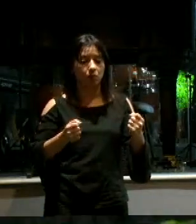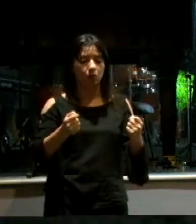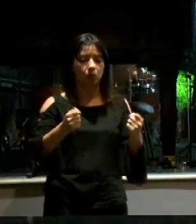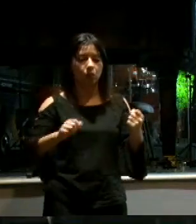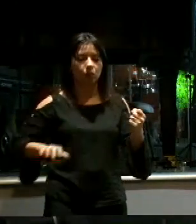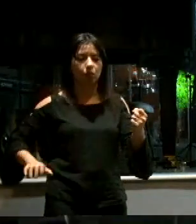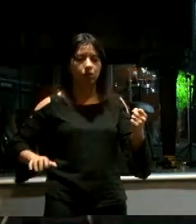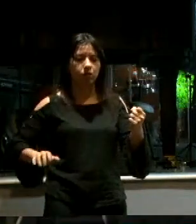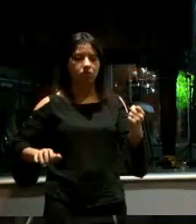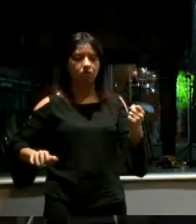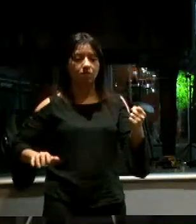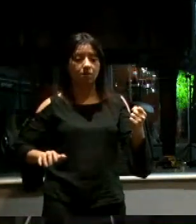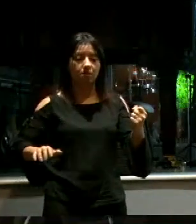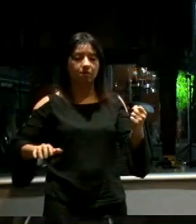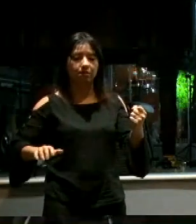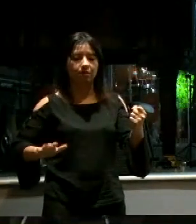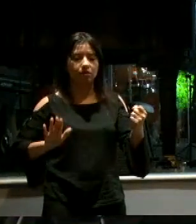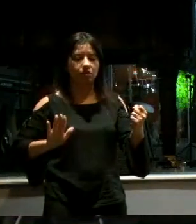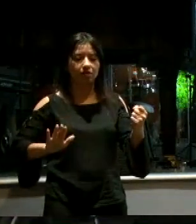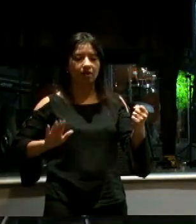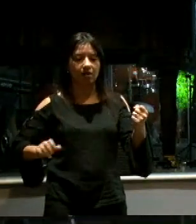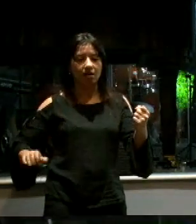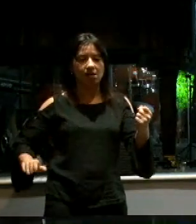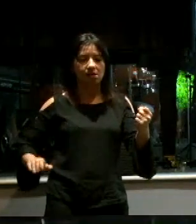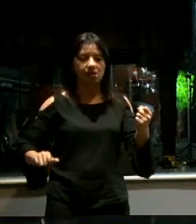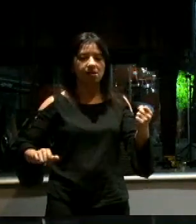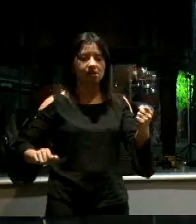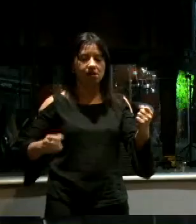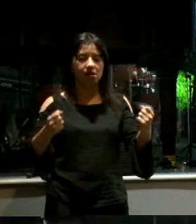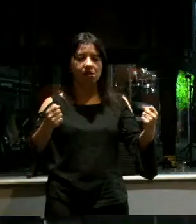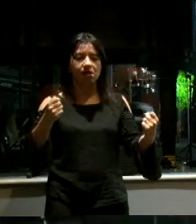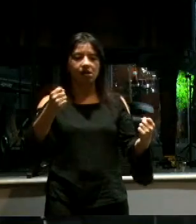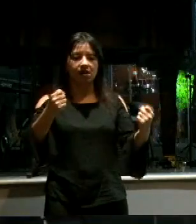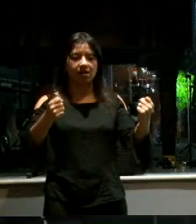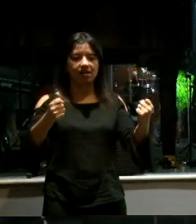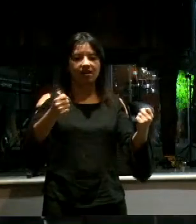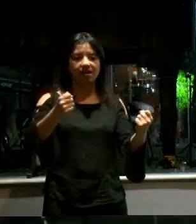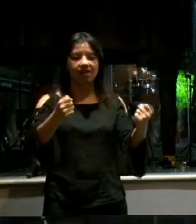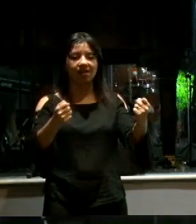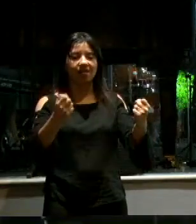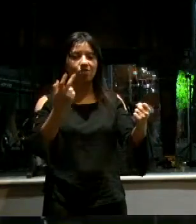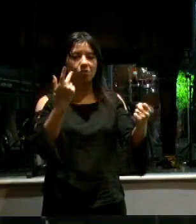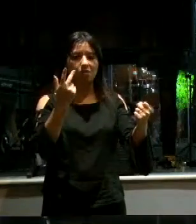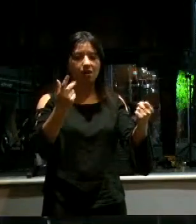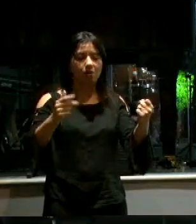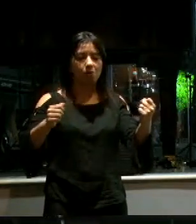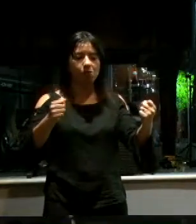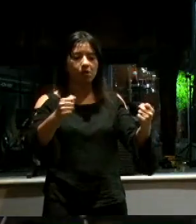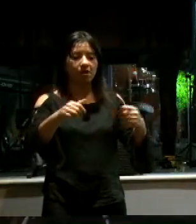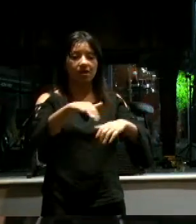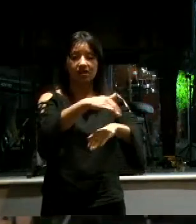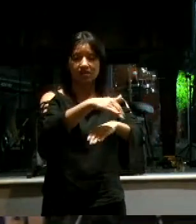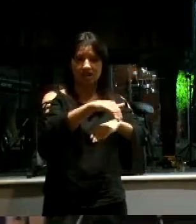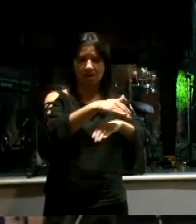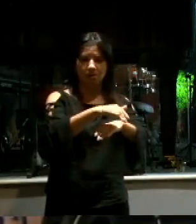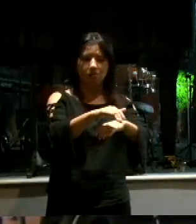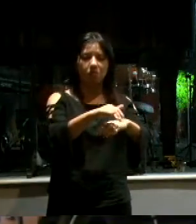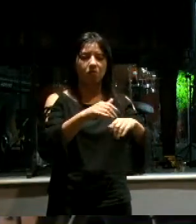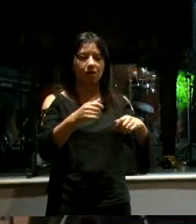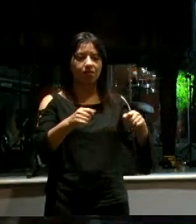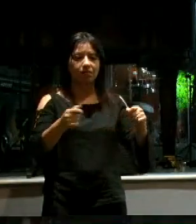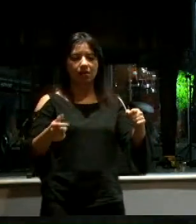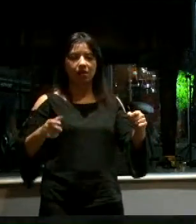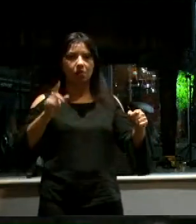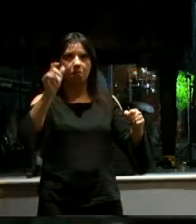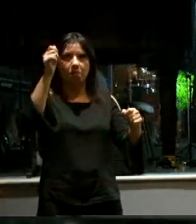devagarinho, normal. Quando eu chego na Rua dos Ingleses, tinha uma garagem dessas eletrônicas, eu